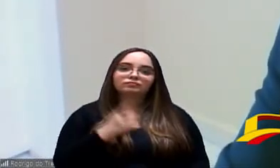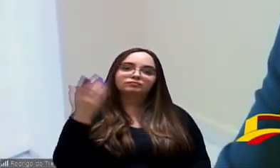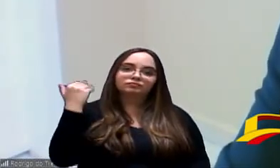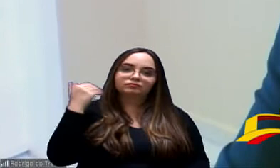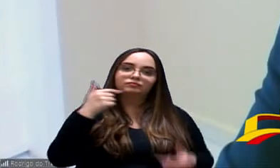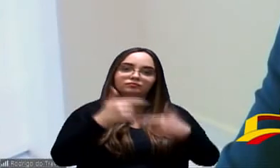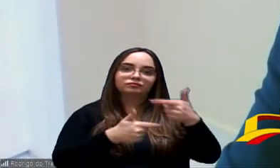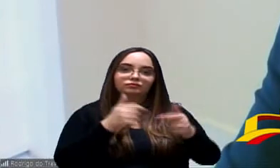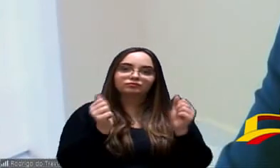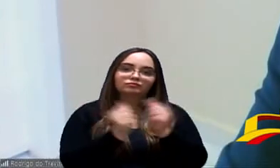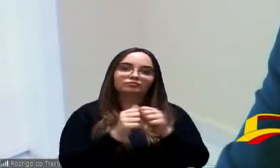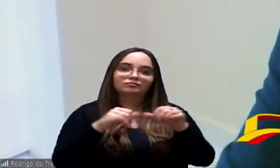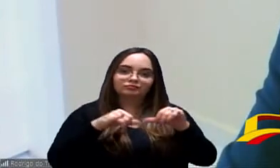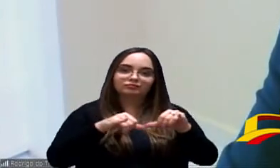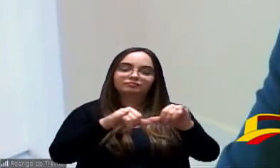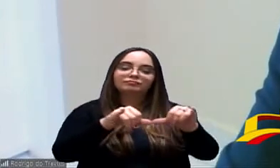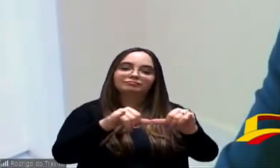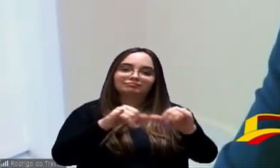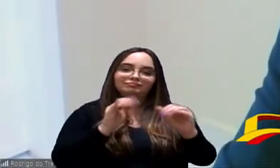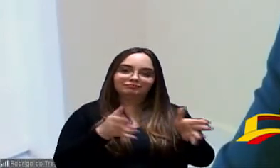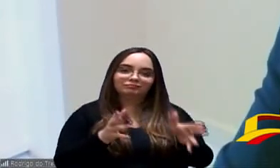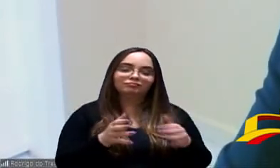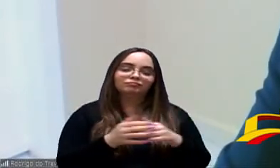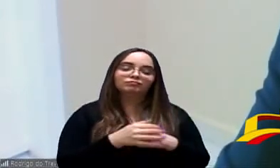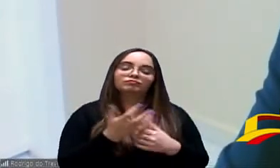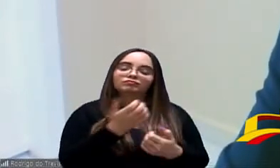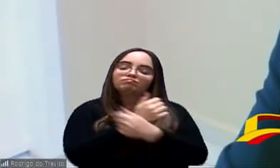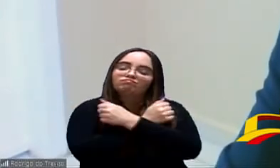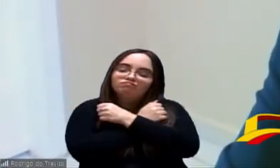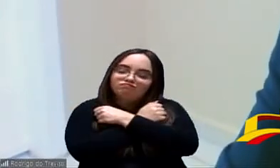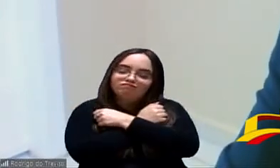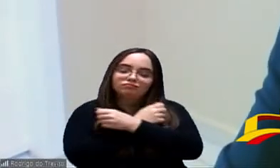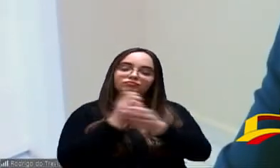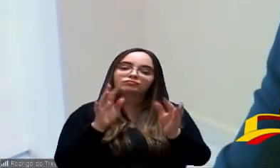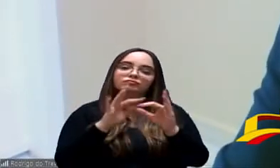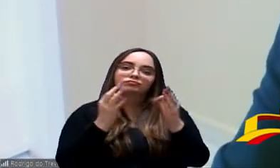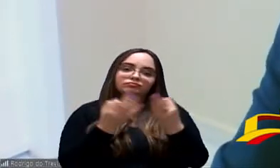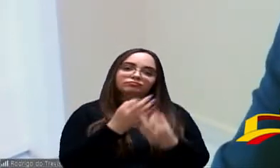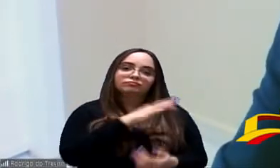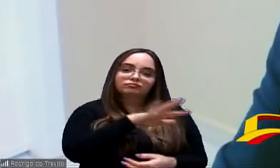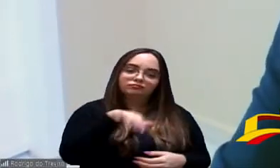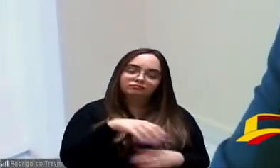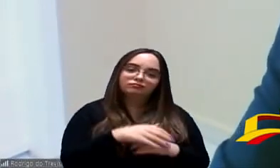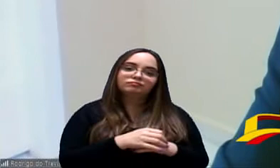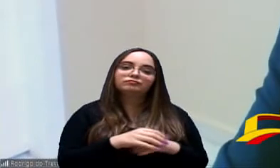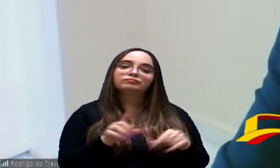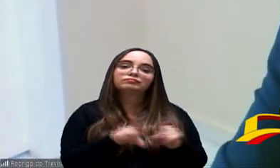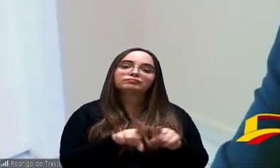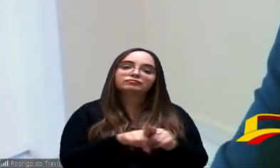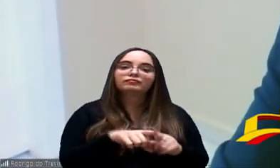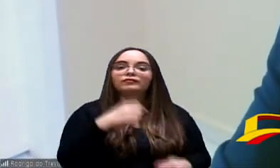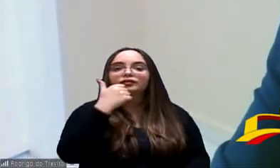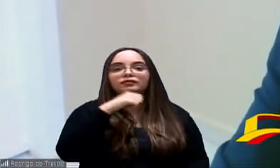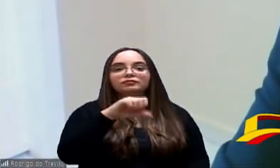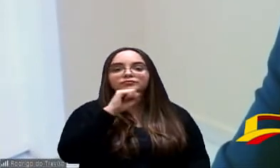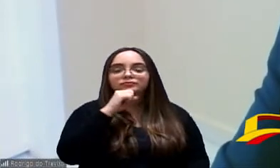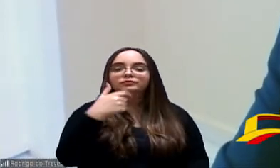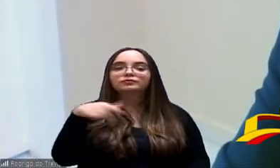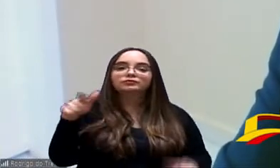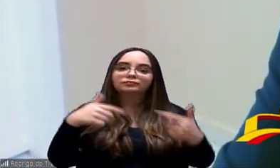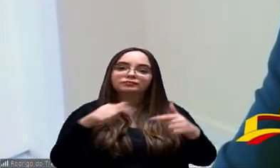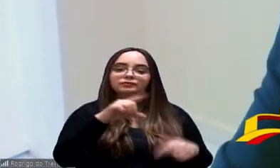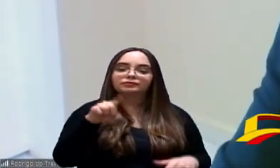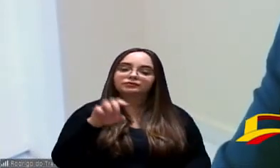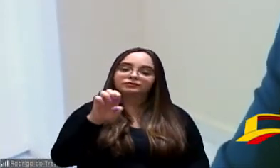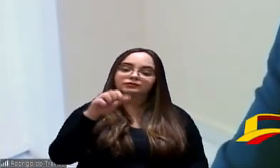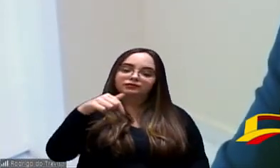lá no supermercado. Eu queria deixar um abraço para os familiares. E a mãe de um outro funcionário, do Zequinha, do